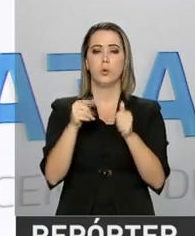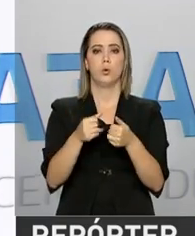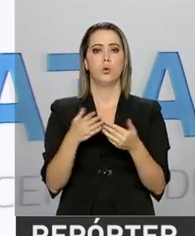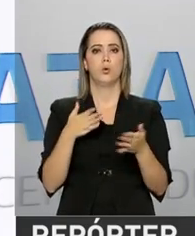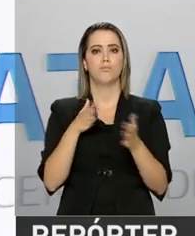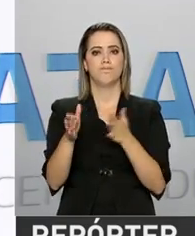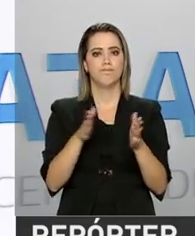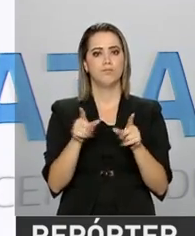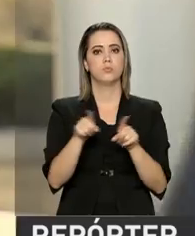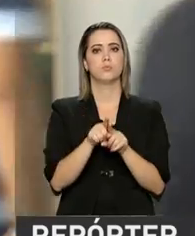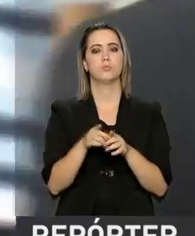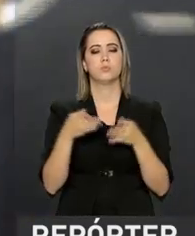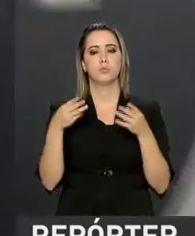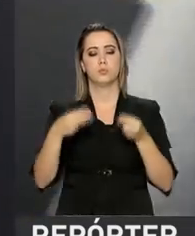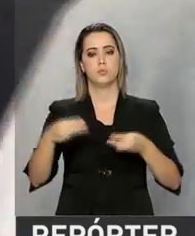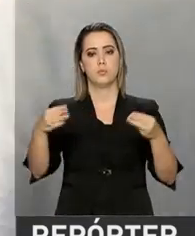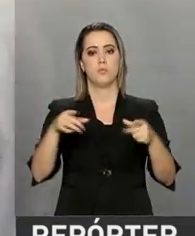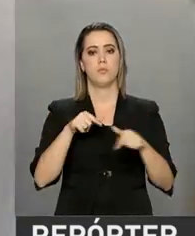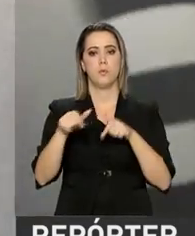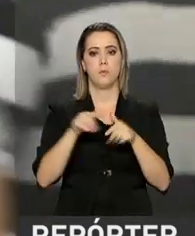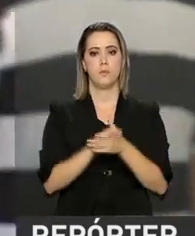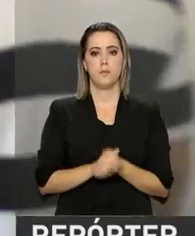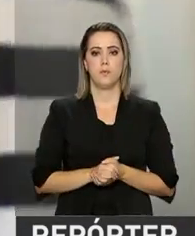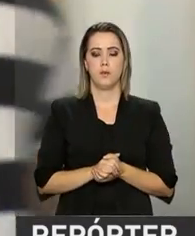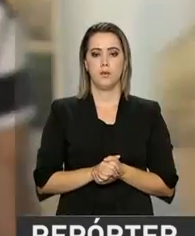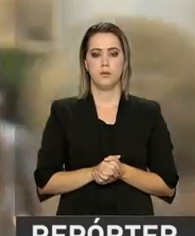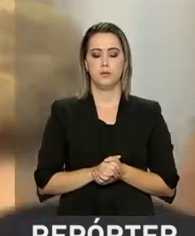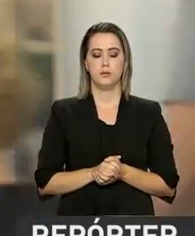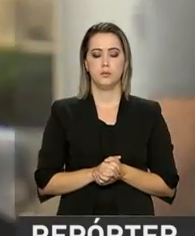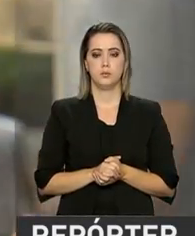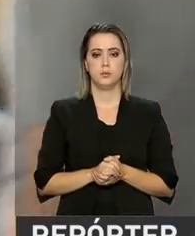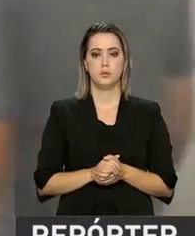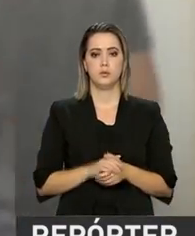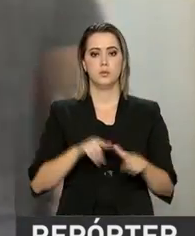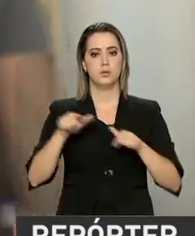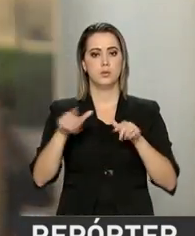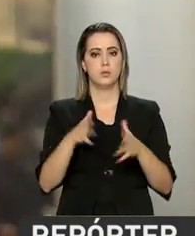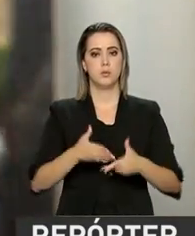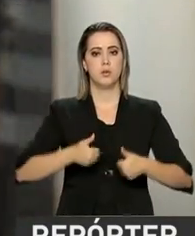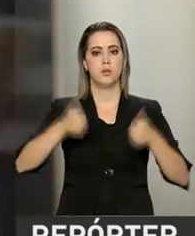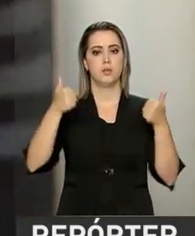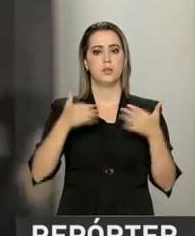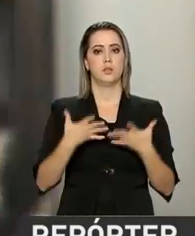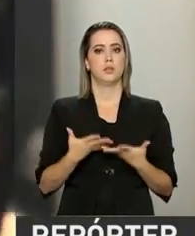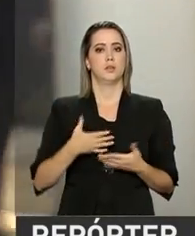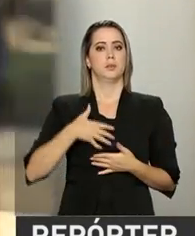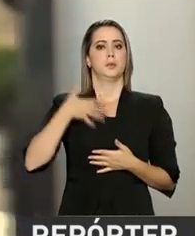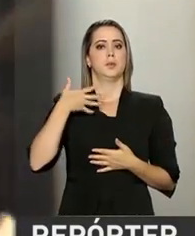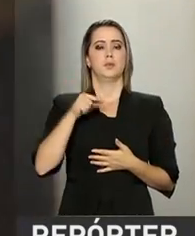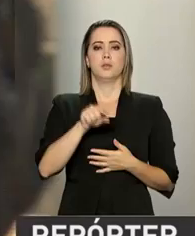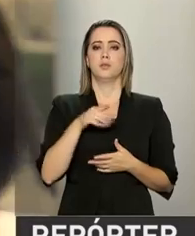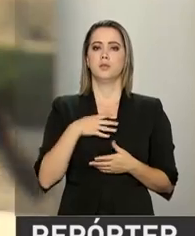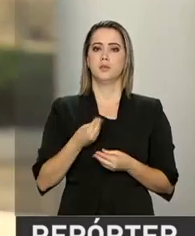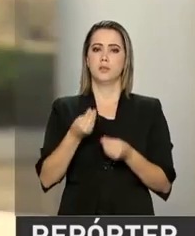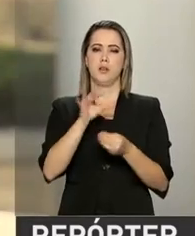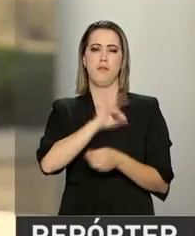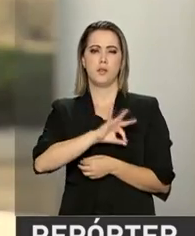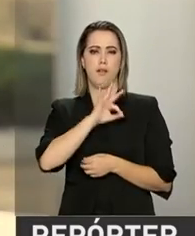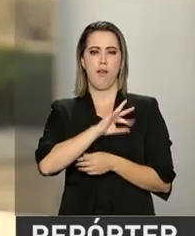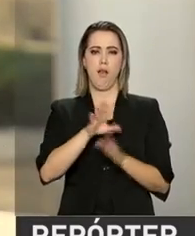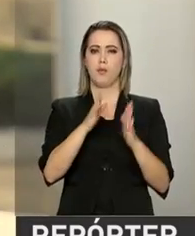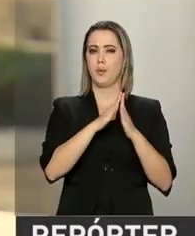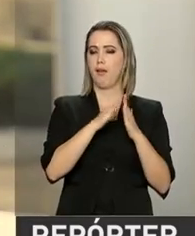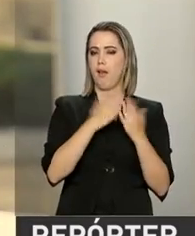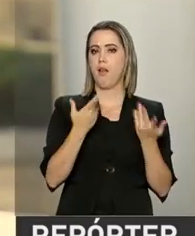acesso ao Ministério do Trabalho o emprego é é o que dá o autoestima né que você levar o sustento